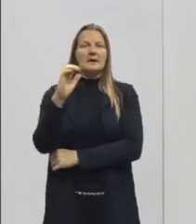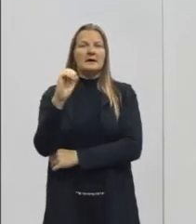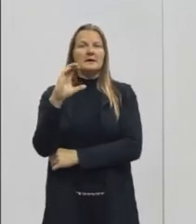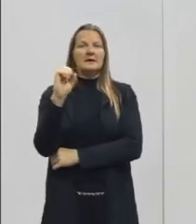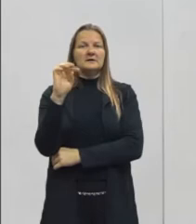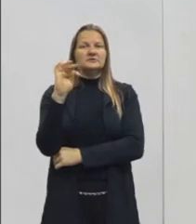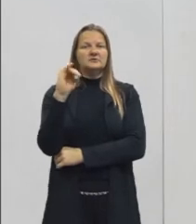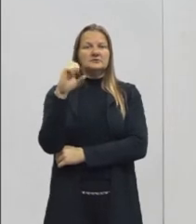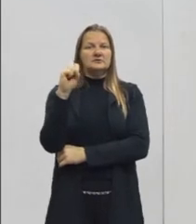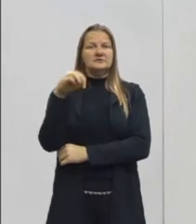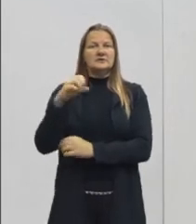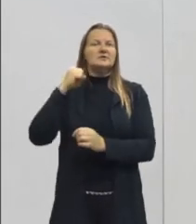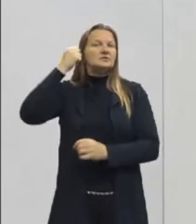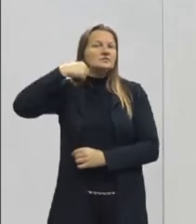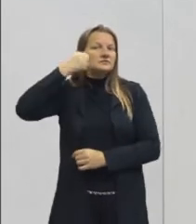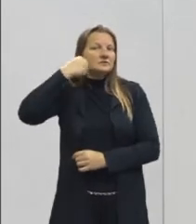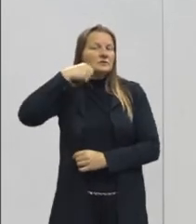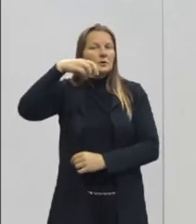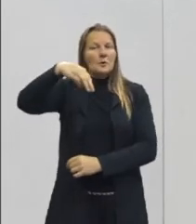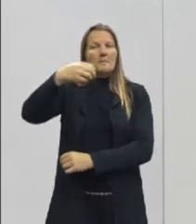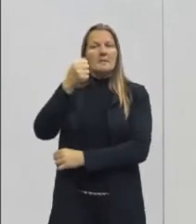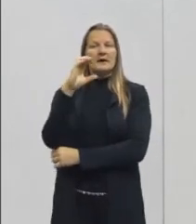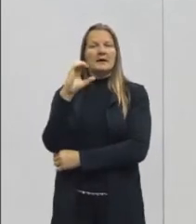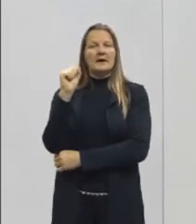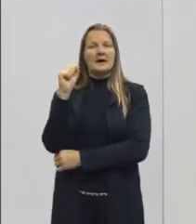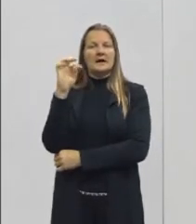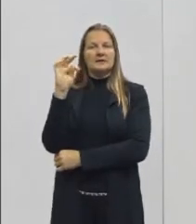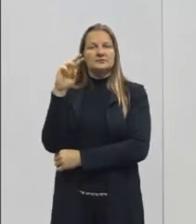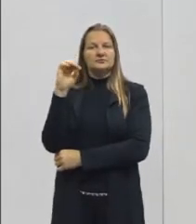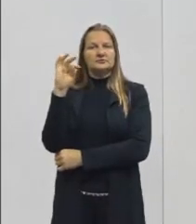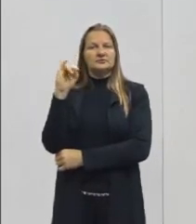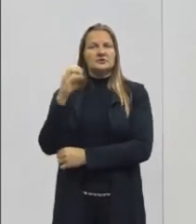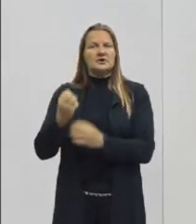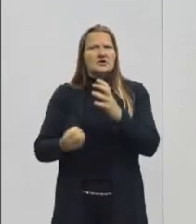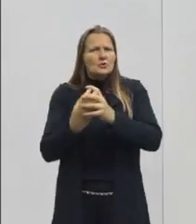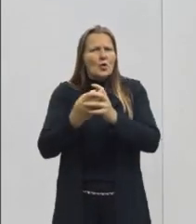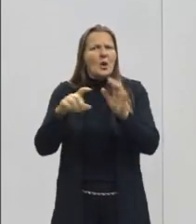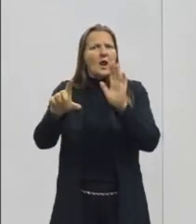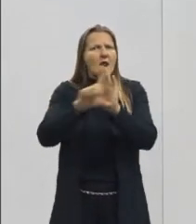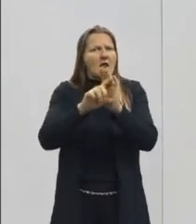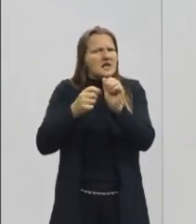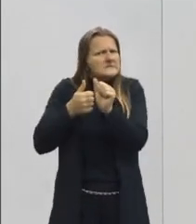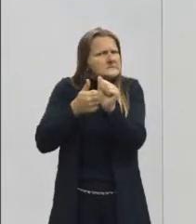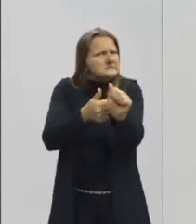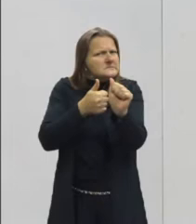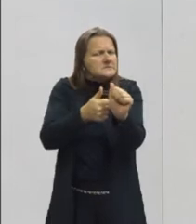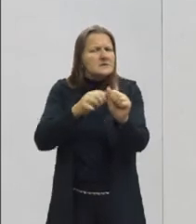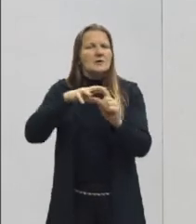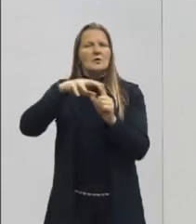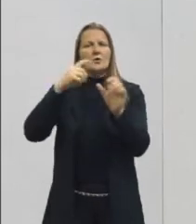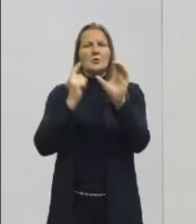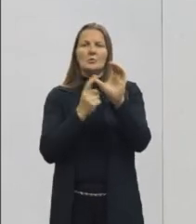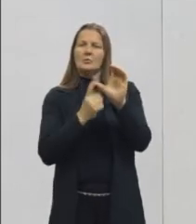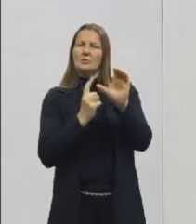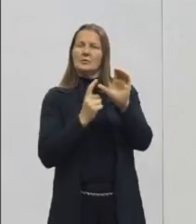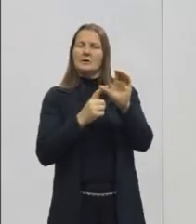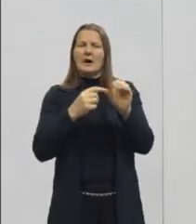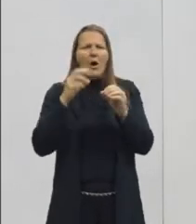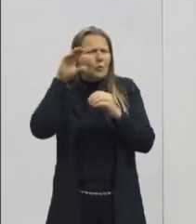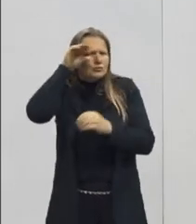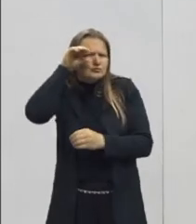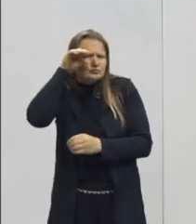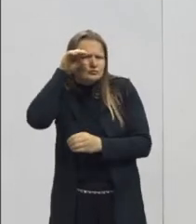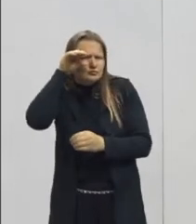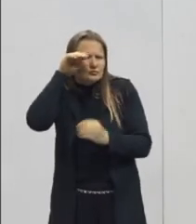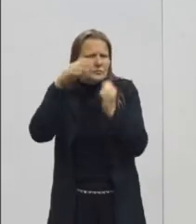do senador macarte e ele criou leis então de perseguição aos comunistas a possíveis Espiões